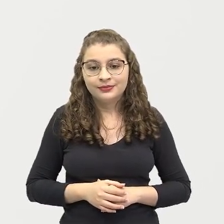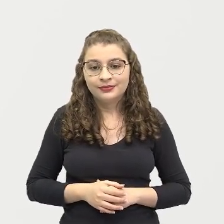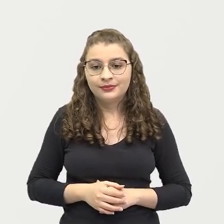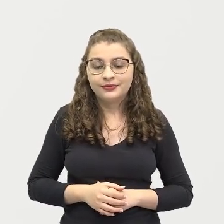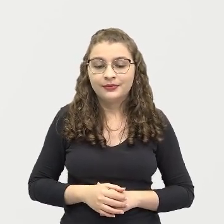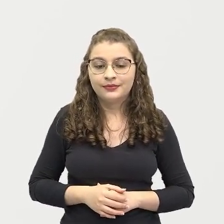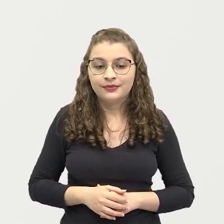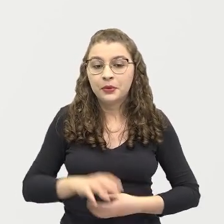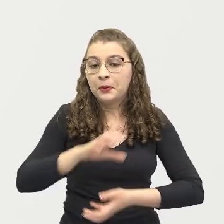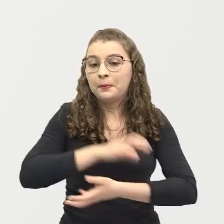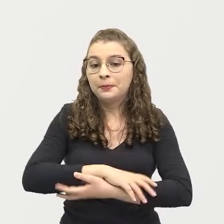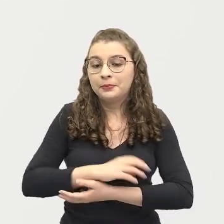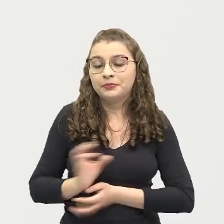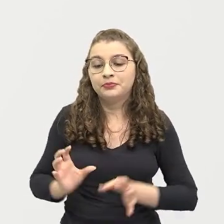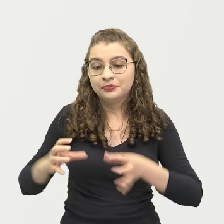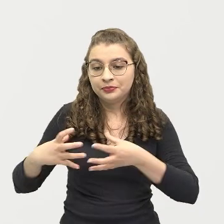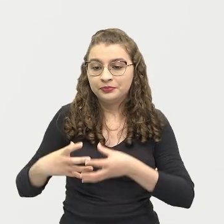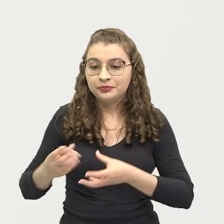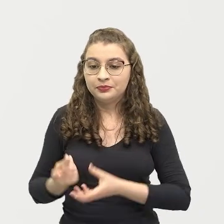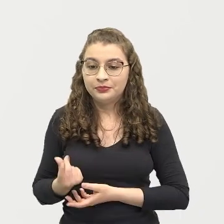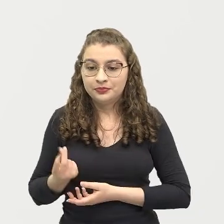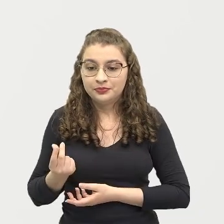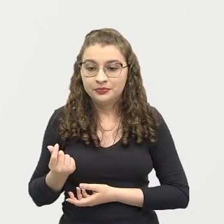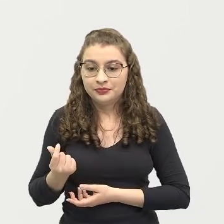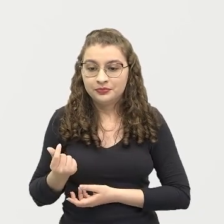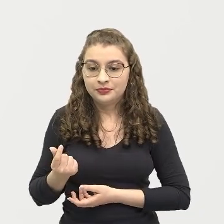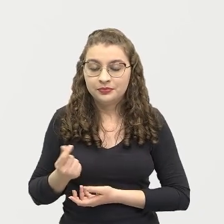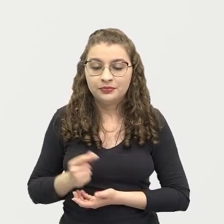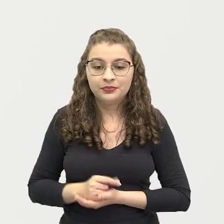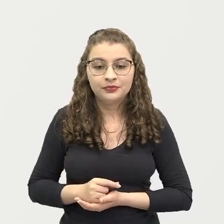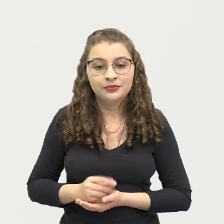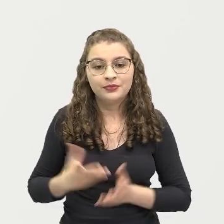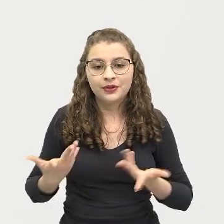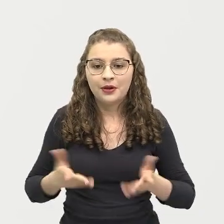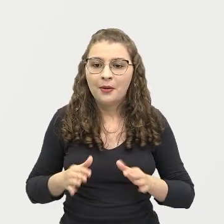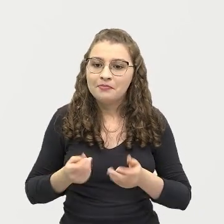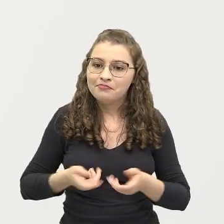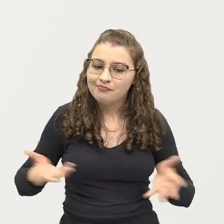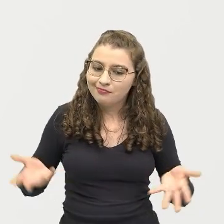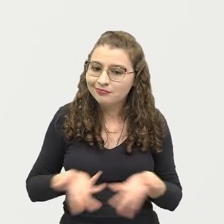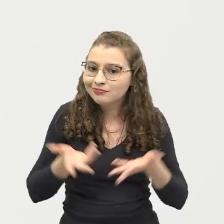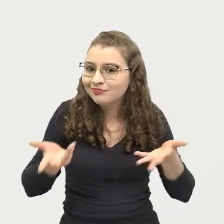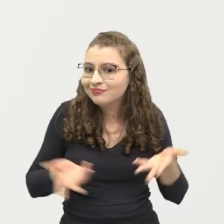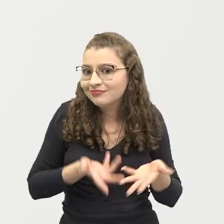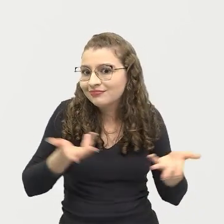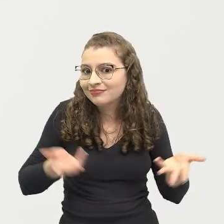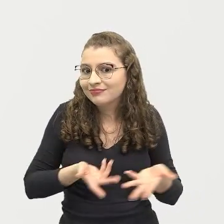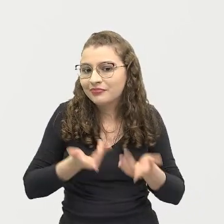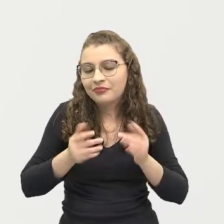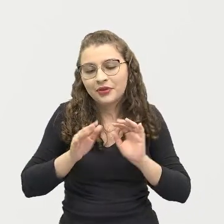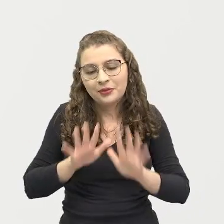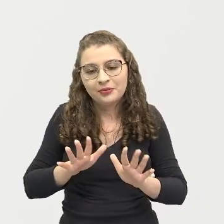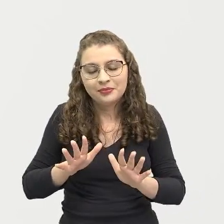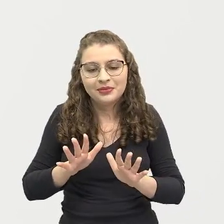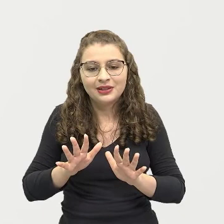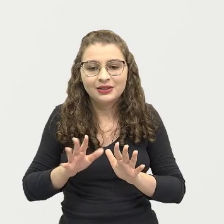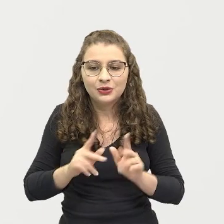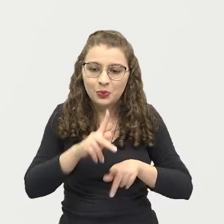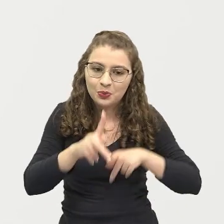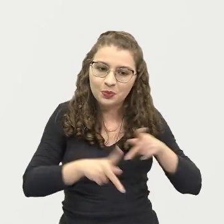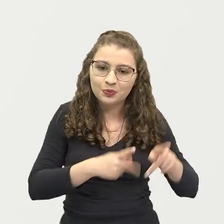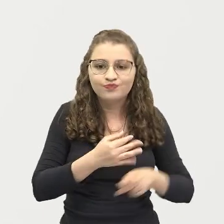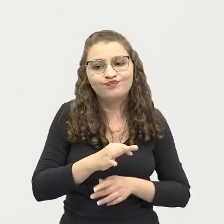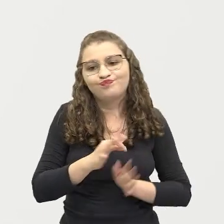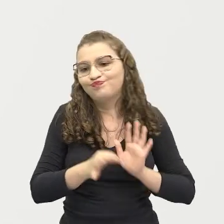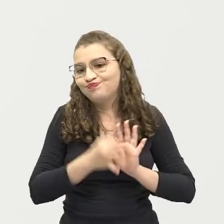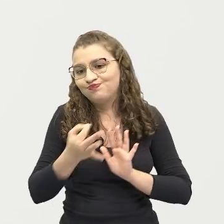e social da elite permitiu que as propostas de vanguarda continuassem a florescer, embora não contasse com o apoio do